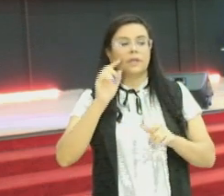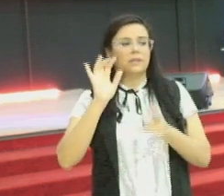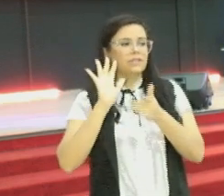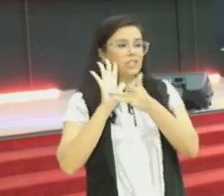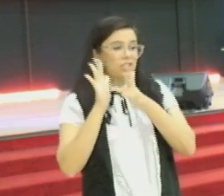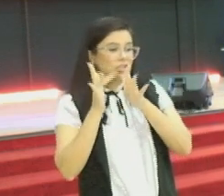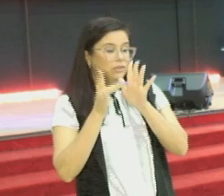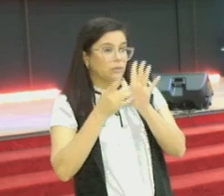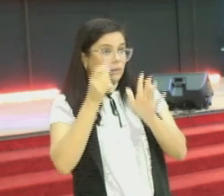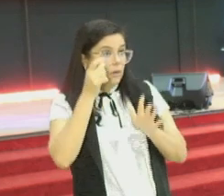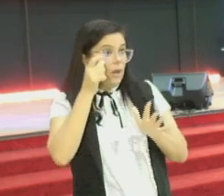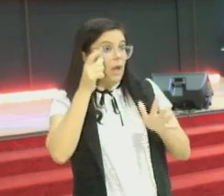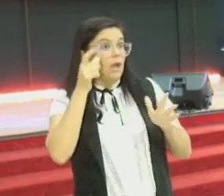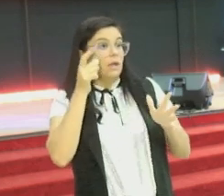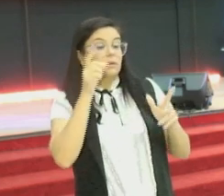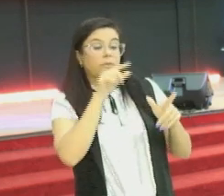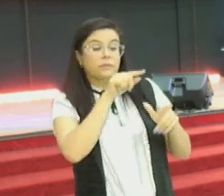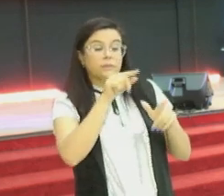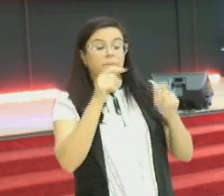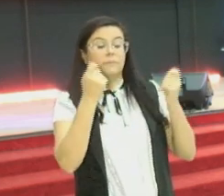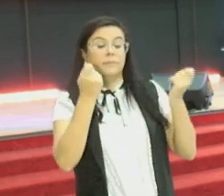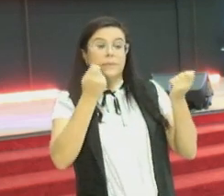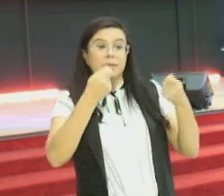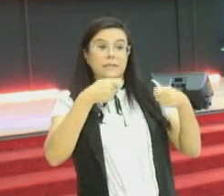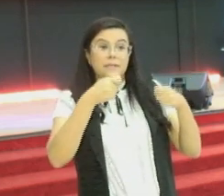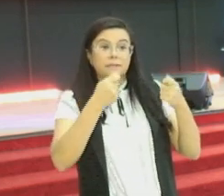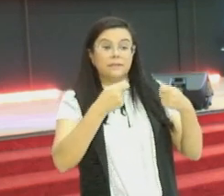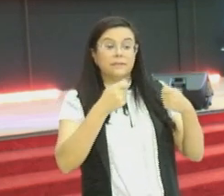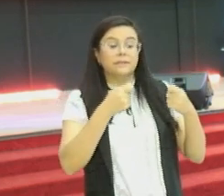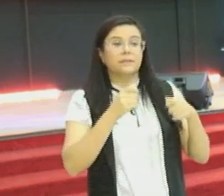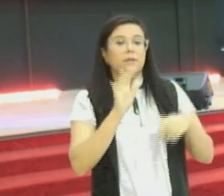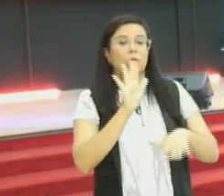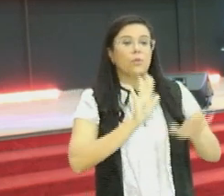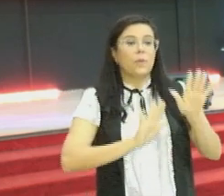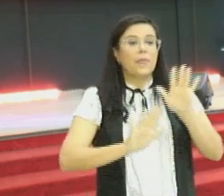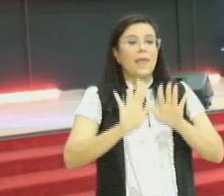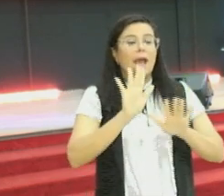de perdão mal feito pode ferir mais do que não pedir perdão.